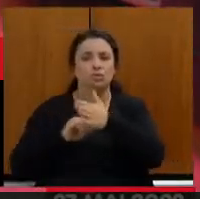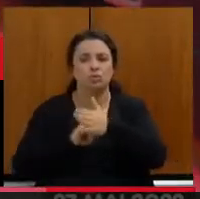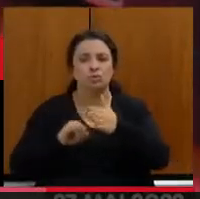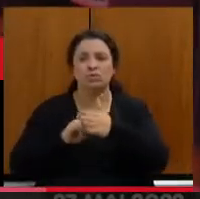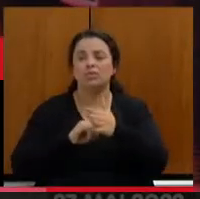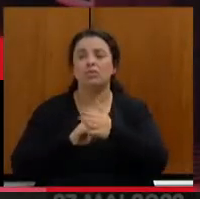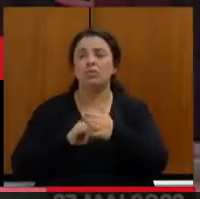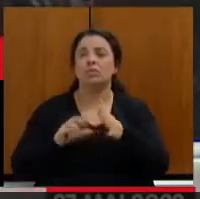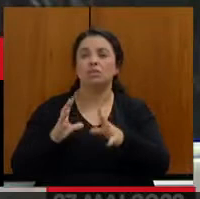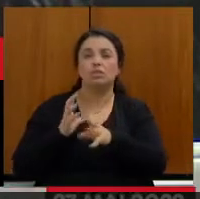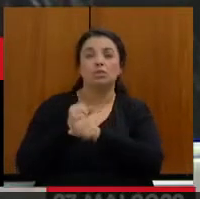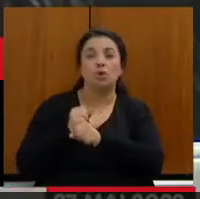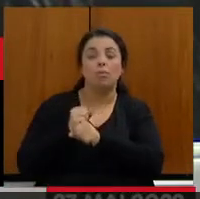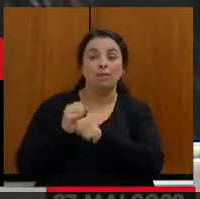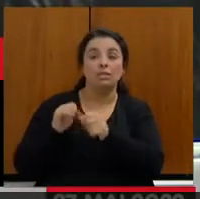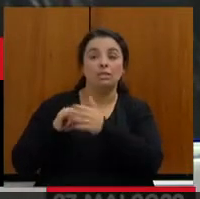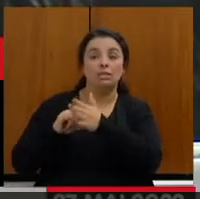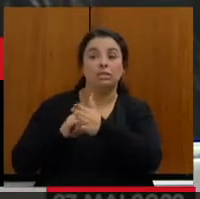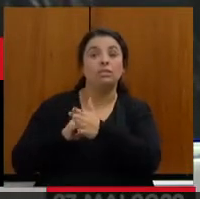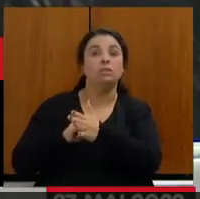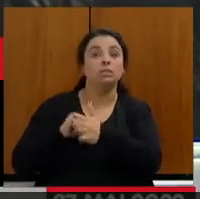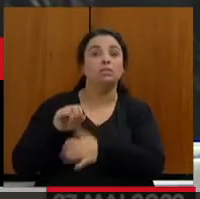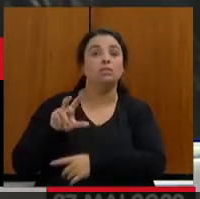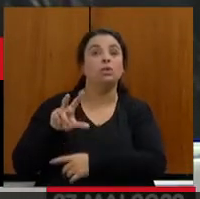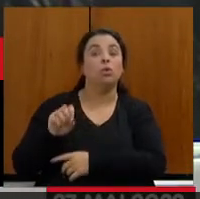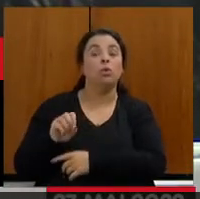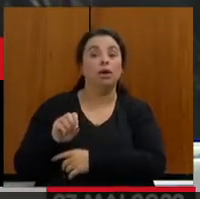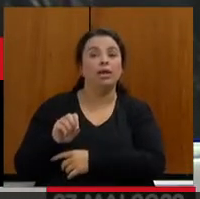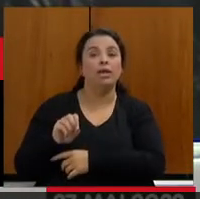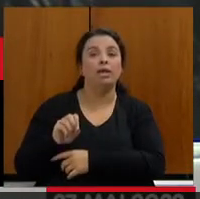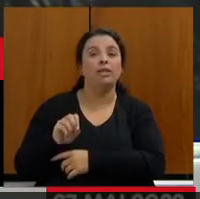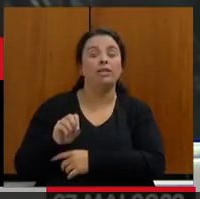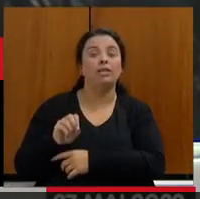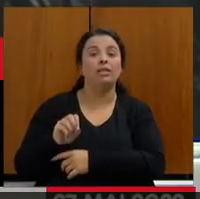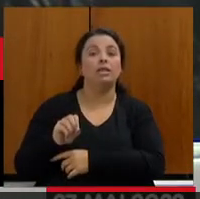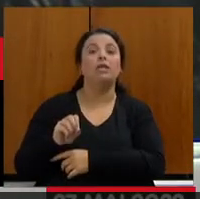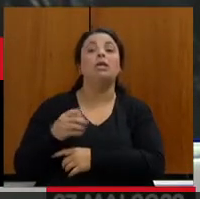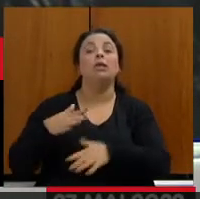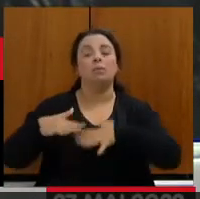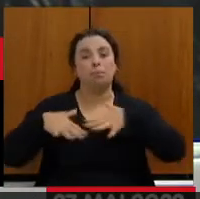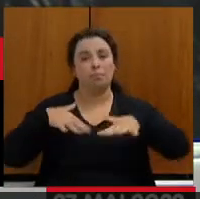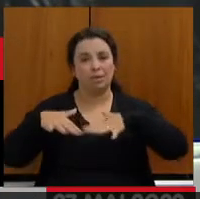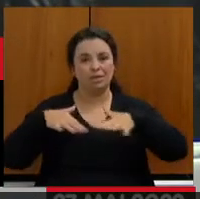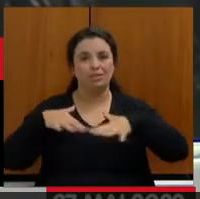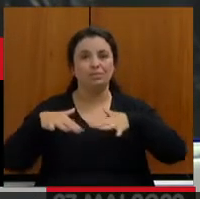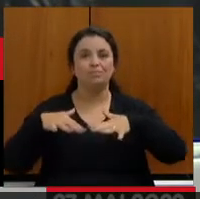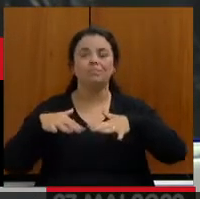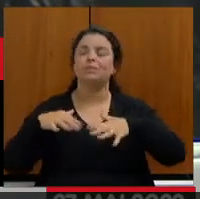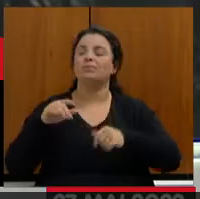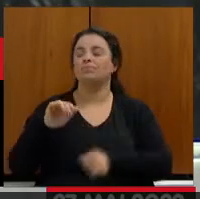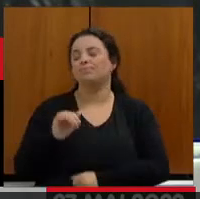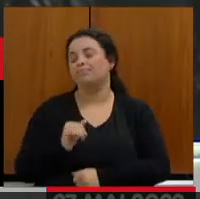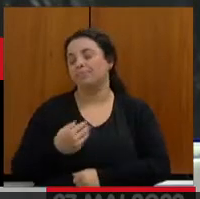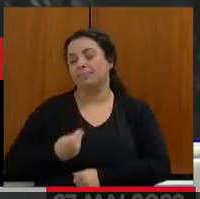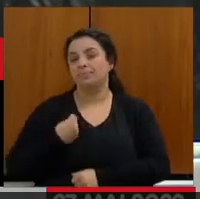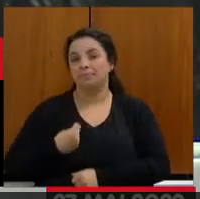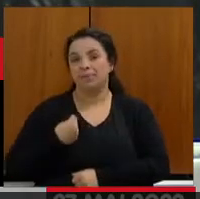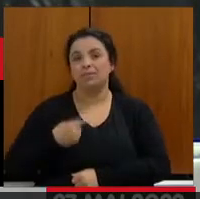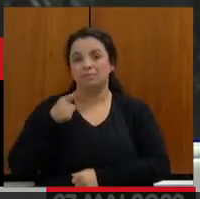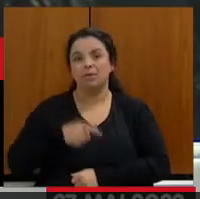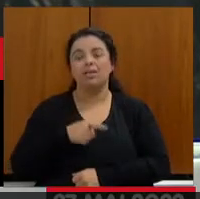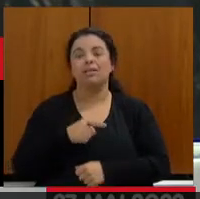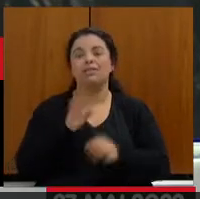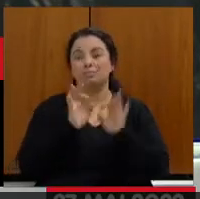mais de 50 instituições entidades órgãos movimentos sociais que participaram dessa construção justiça